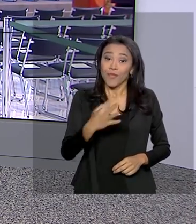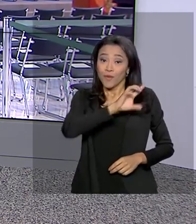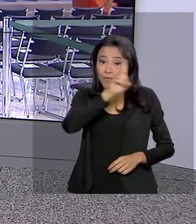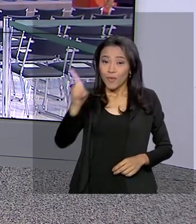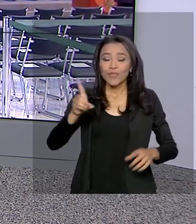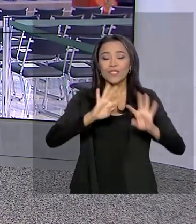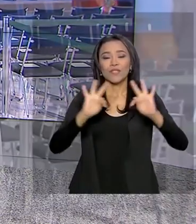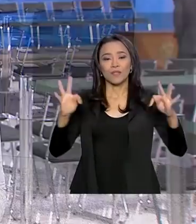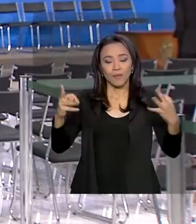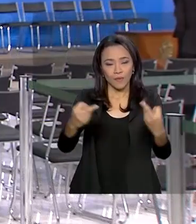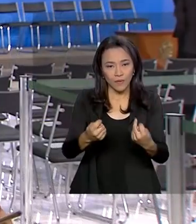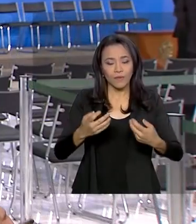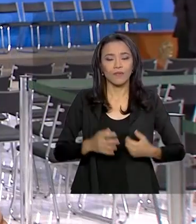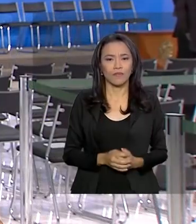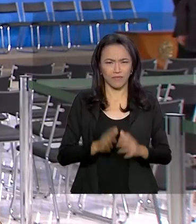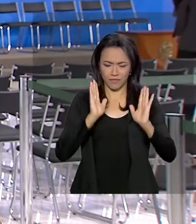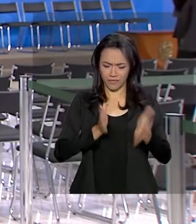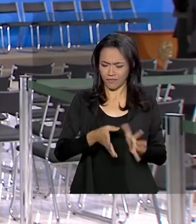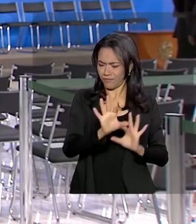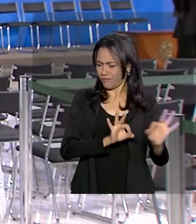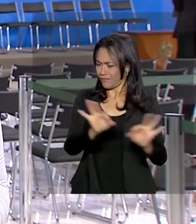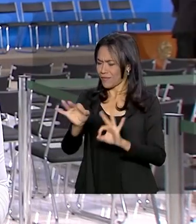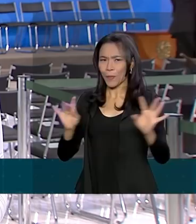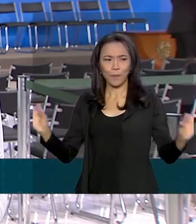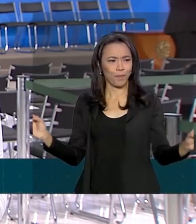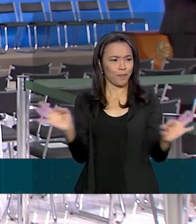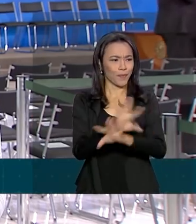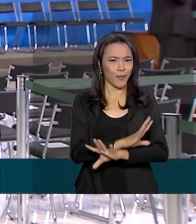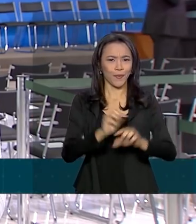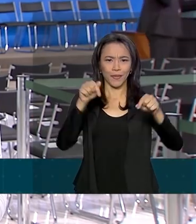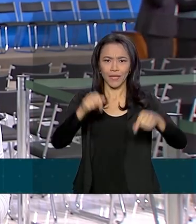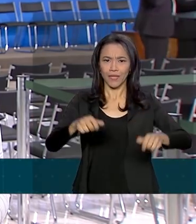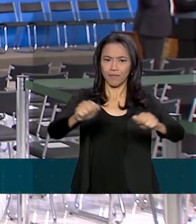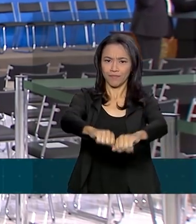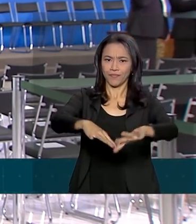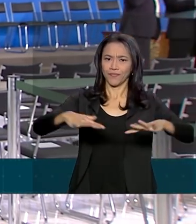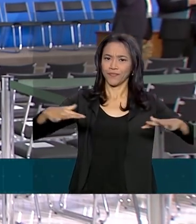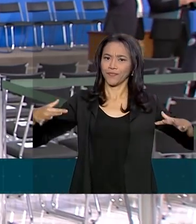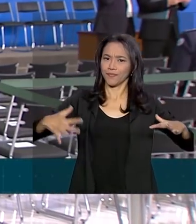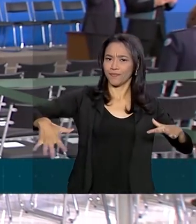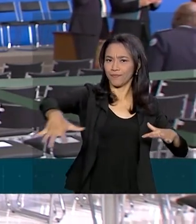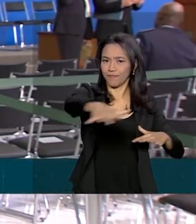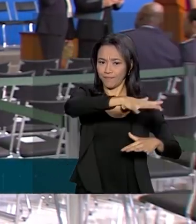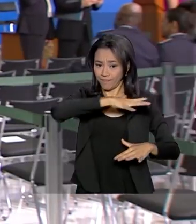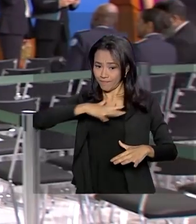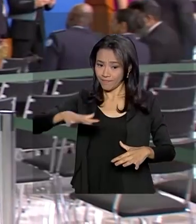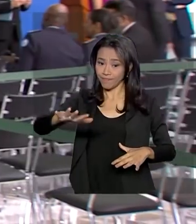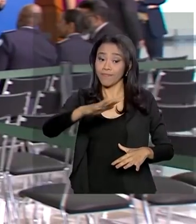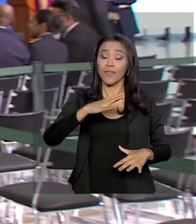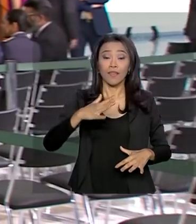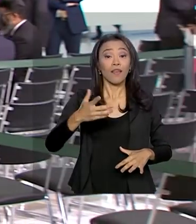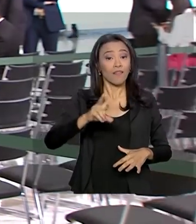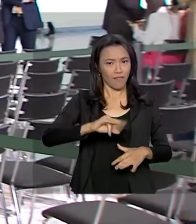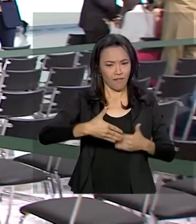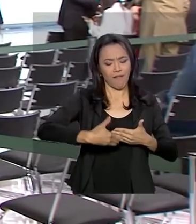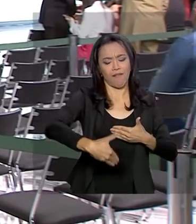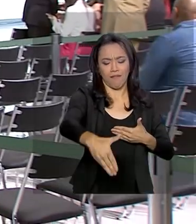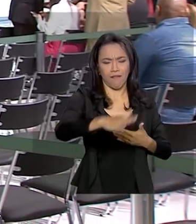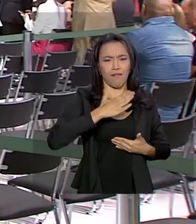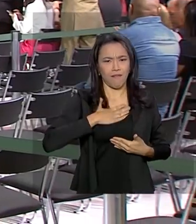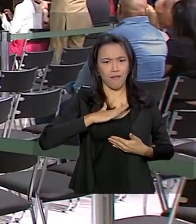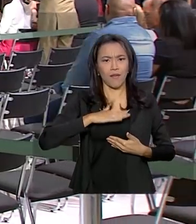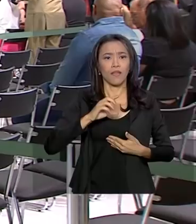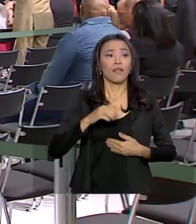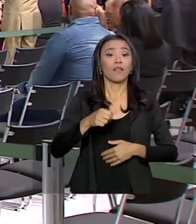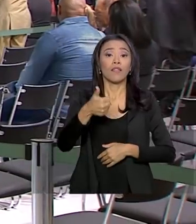Um bom dia a todos. Está tudo pronto aqui no Salão Nobre para a cerimônia que ocorre logo mais às